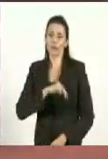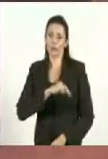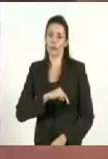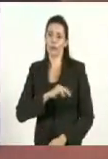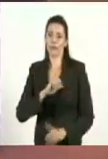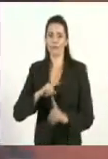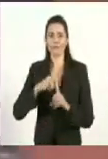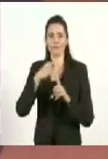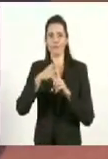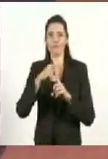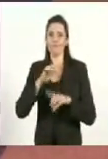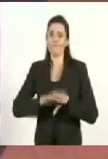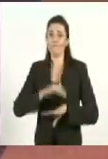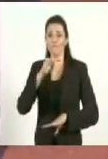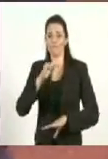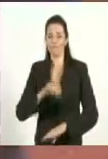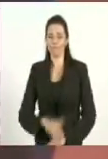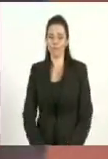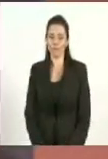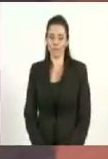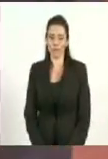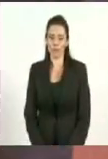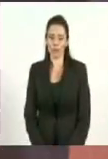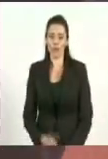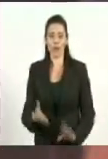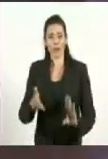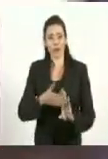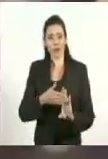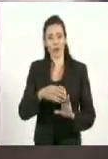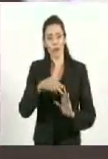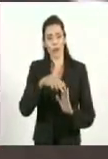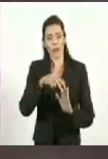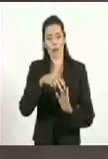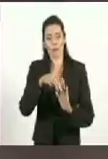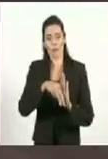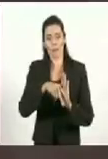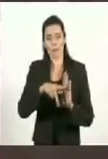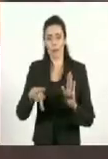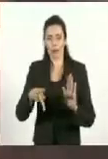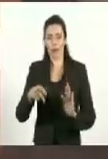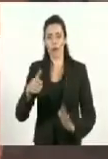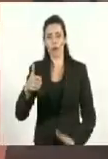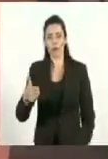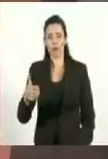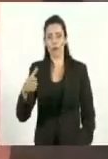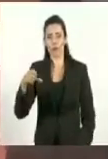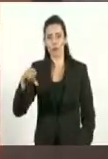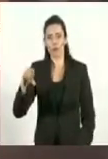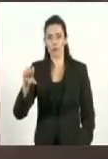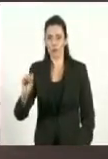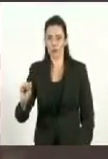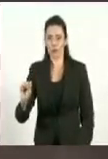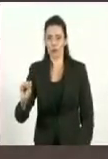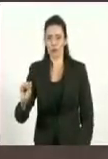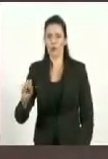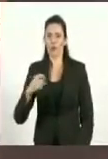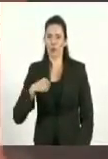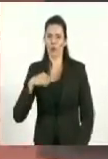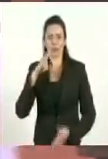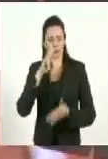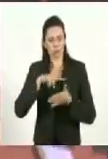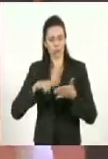à medida provisória 198, quero ler a vossas excelências para que vocês possam tomar conhecimento.